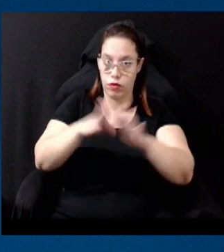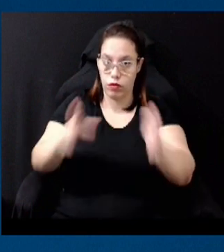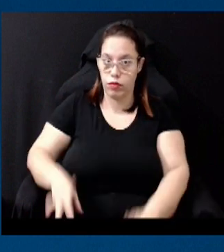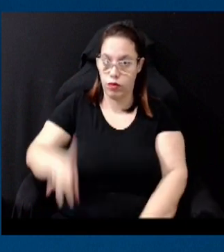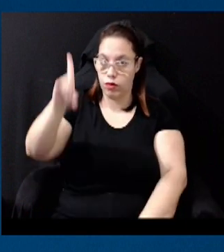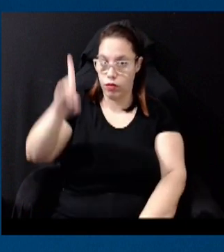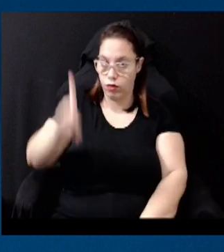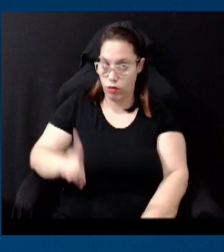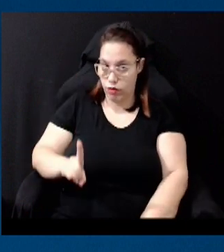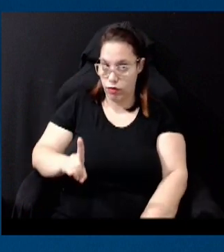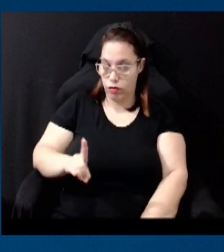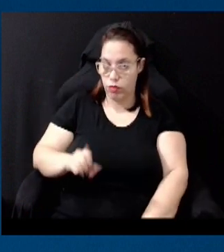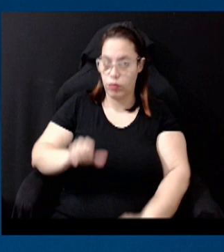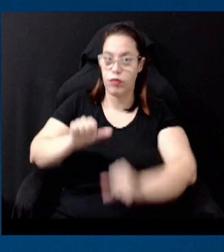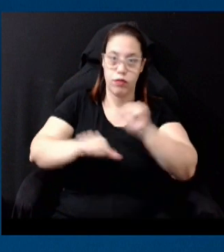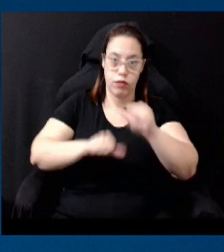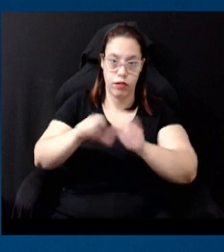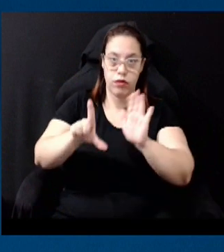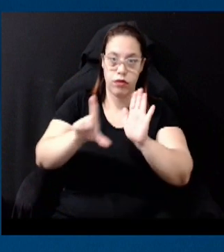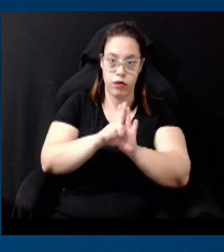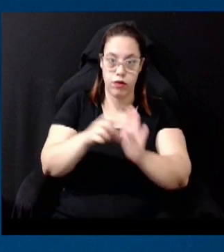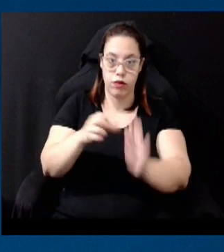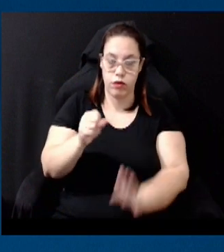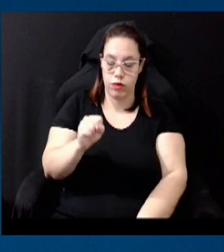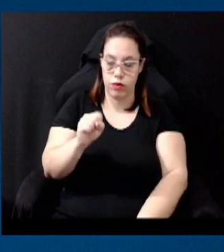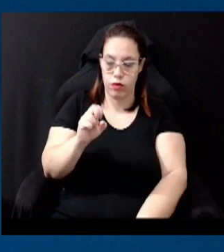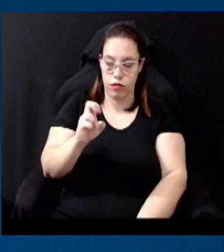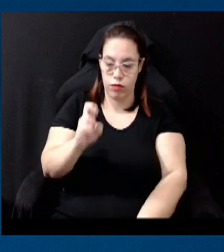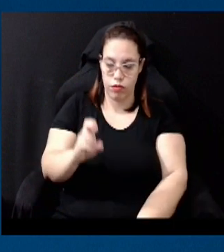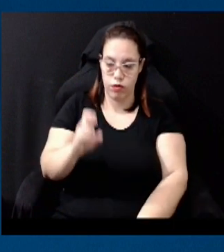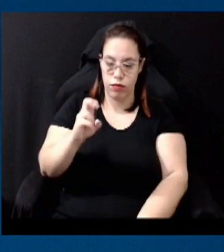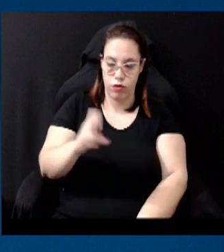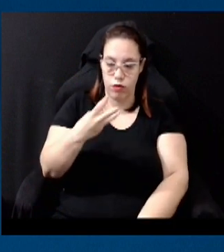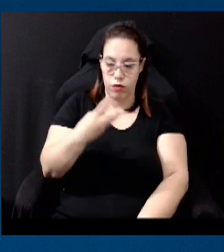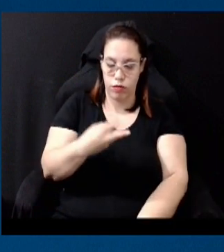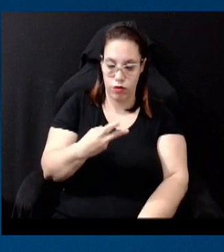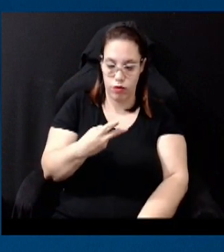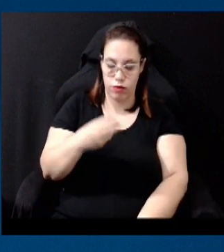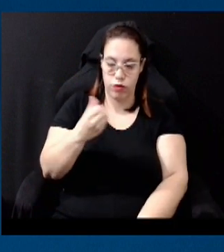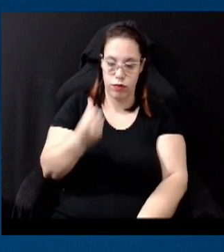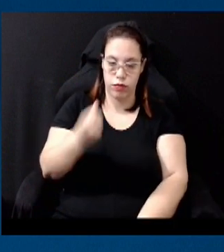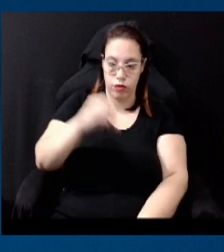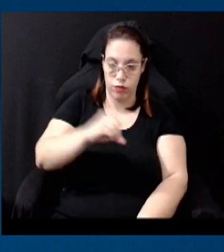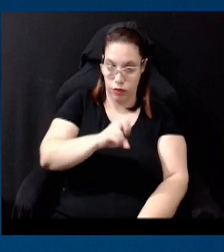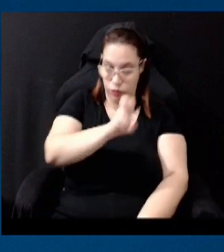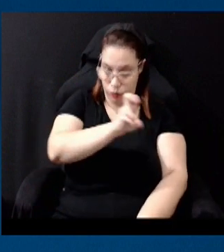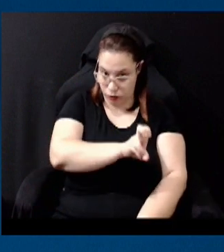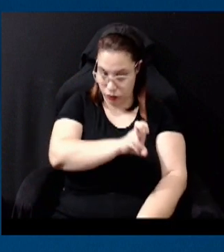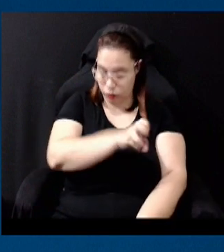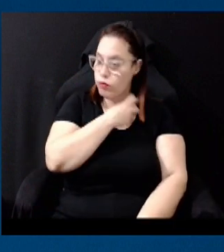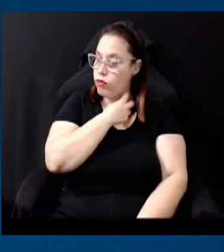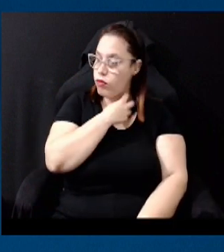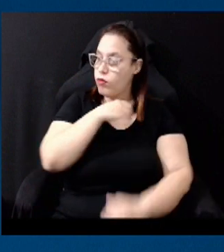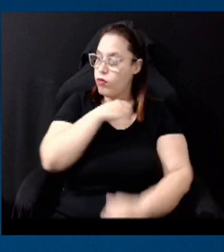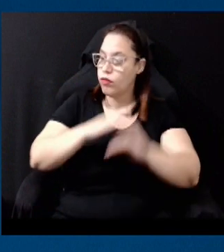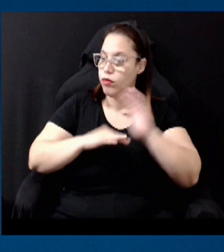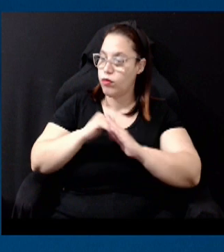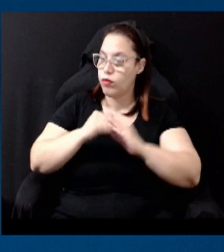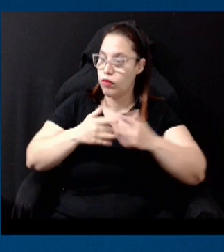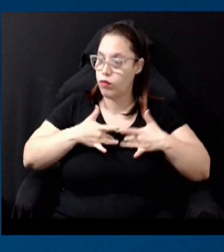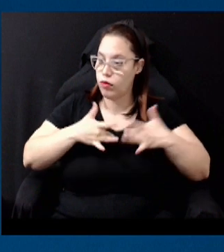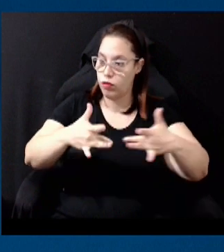que altera a Lei 8.552 de 1995, que trata da doação de